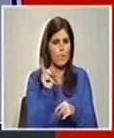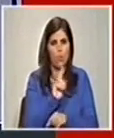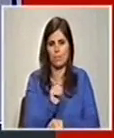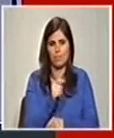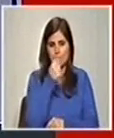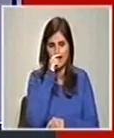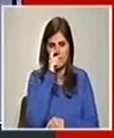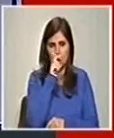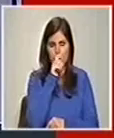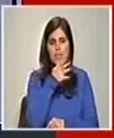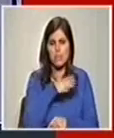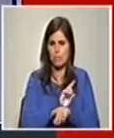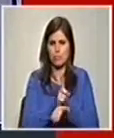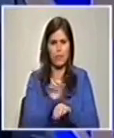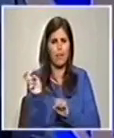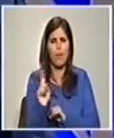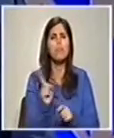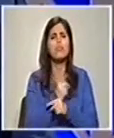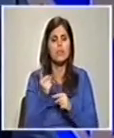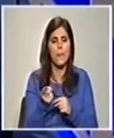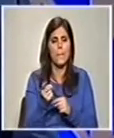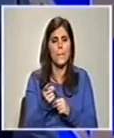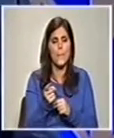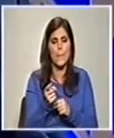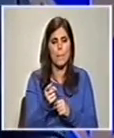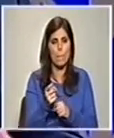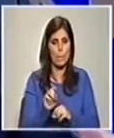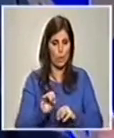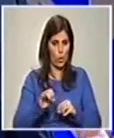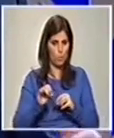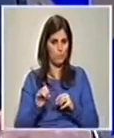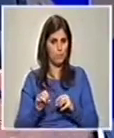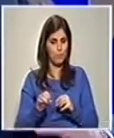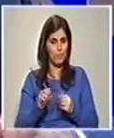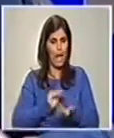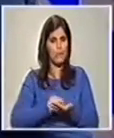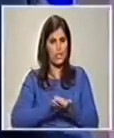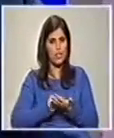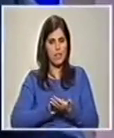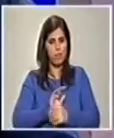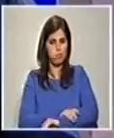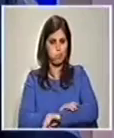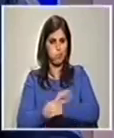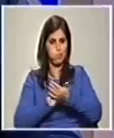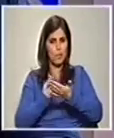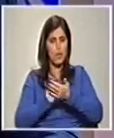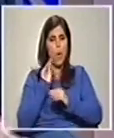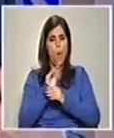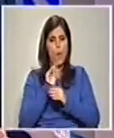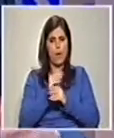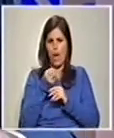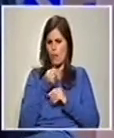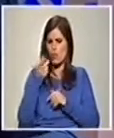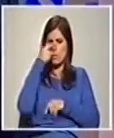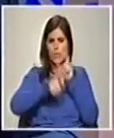Não é. Já me está a dizer que não. Porquê não, que não é? Olha, começar logo na própria administração do banco, há muita gente a fazer